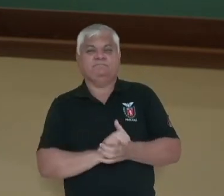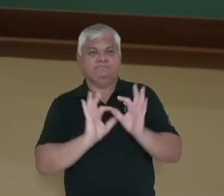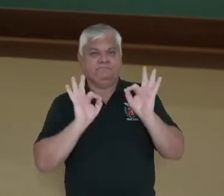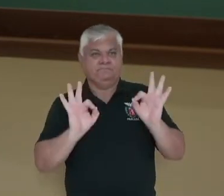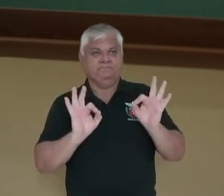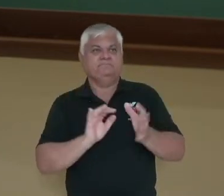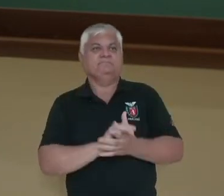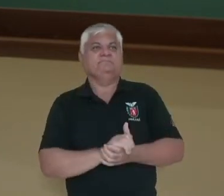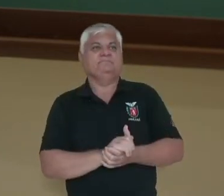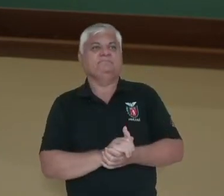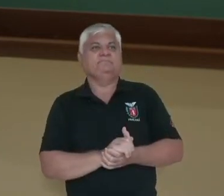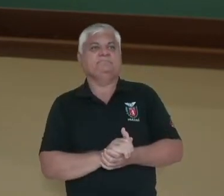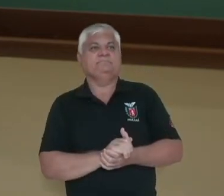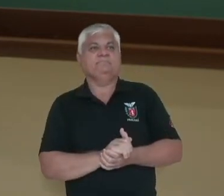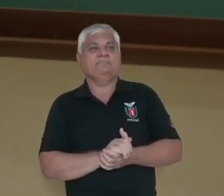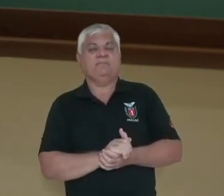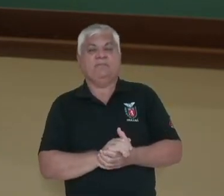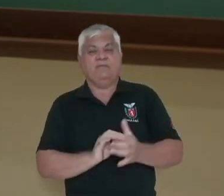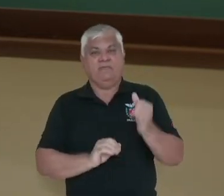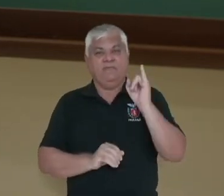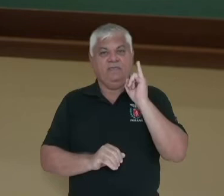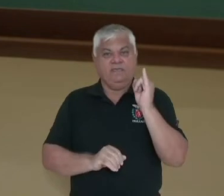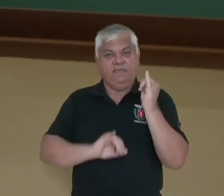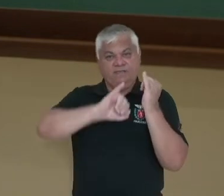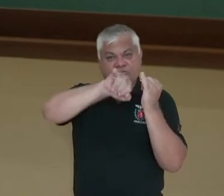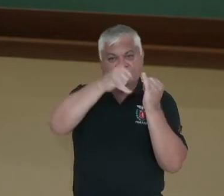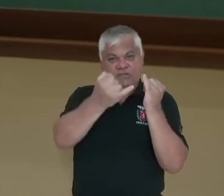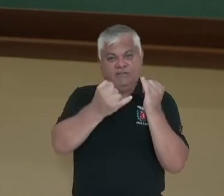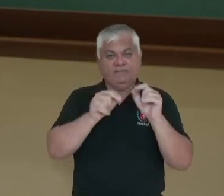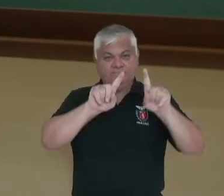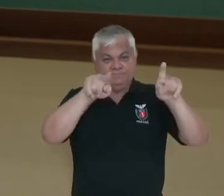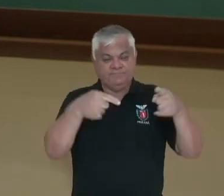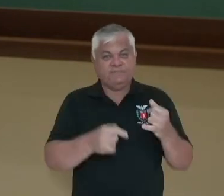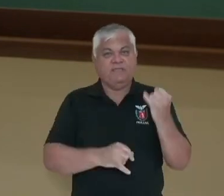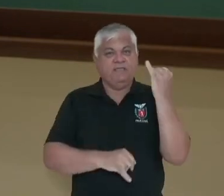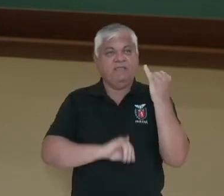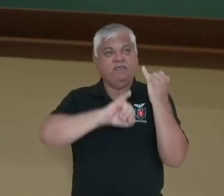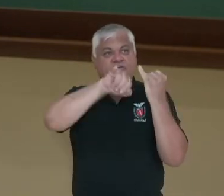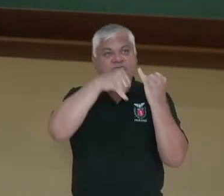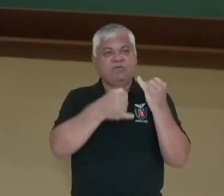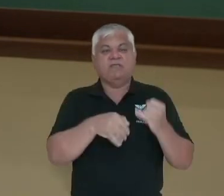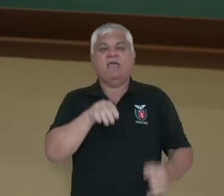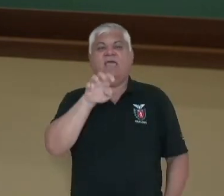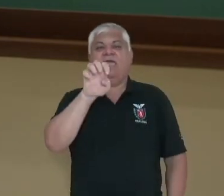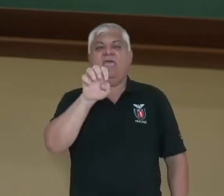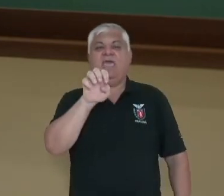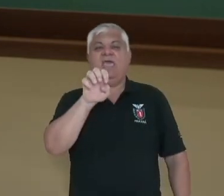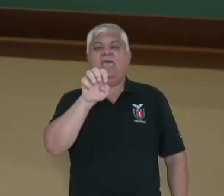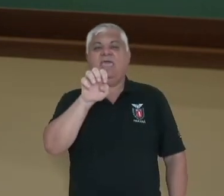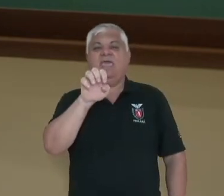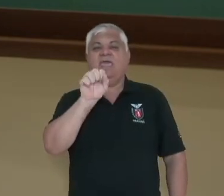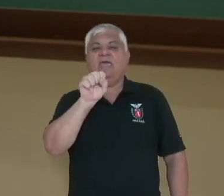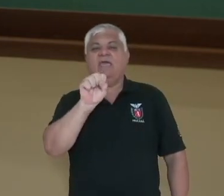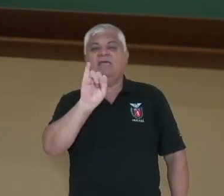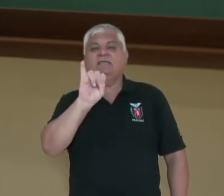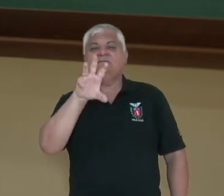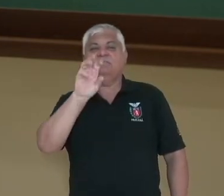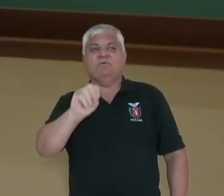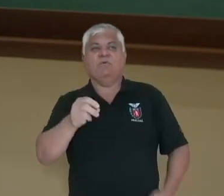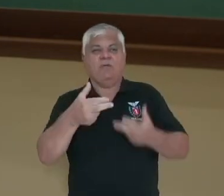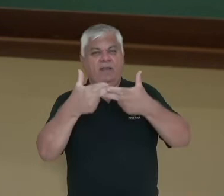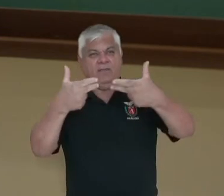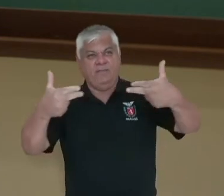ok? Ele é chamado de IJésimo, enésimo, né, pessoal? Elemento de uma